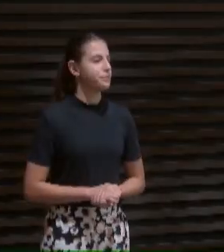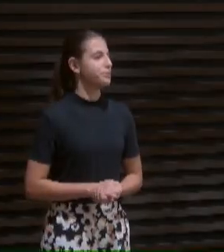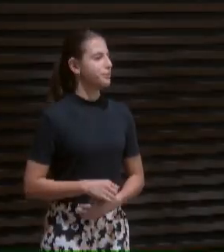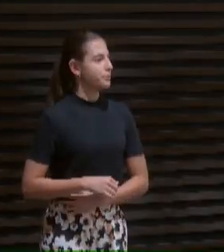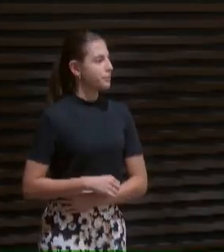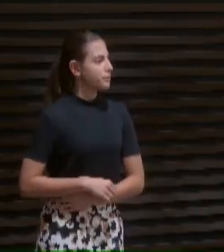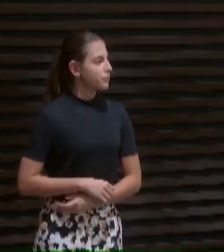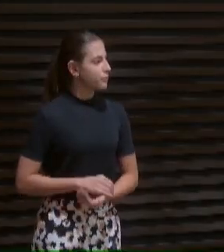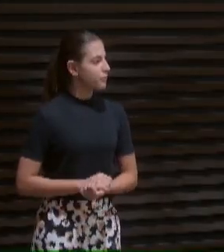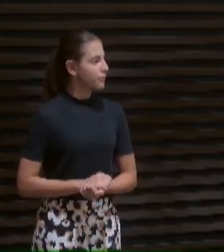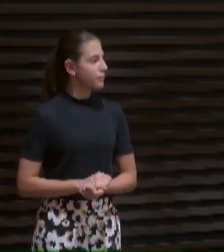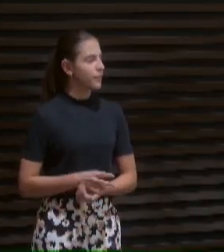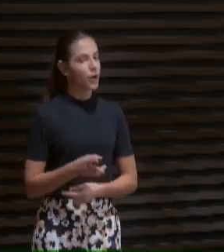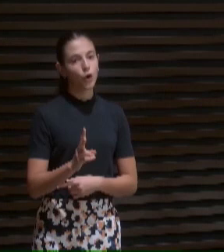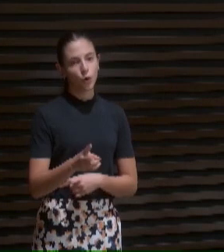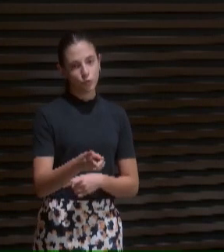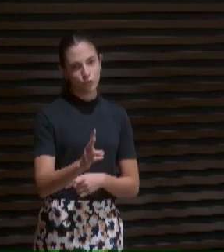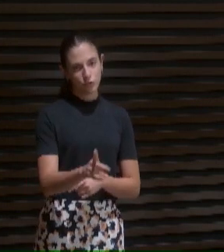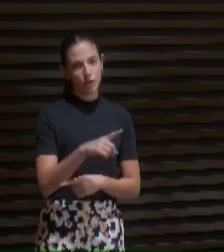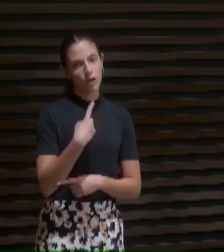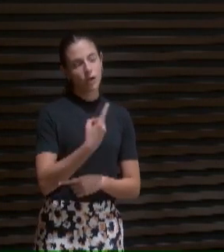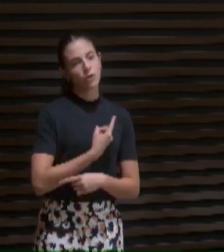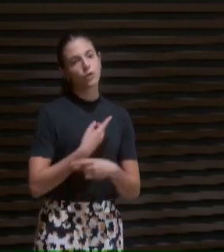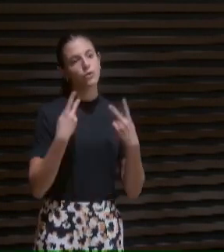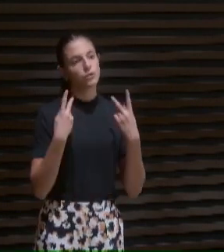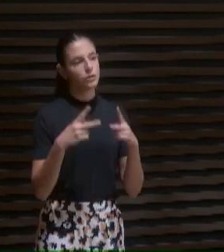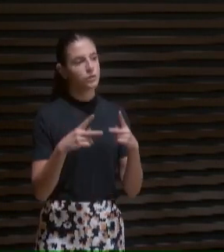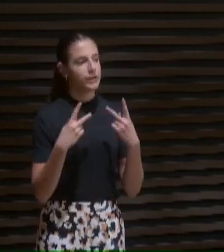Vamos continuar nossa caminhada.